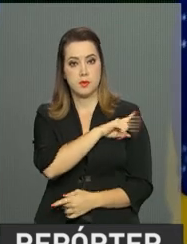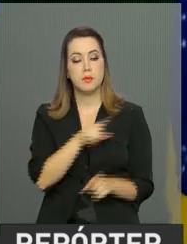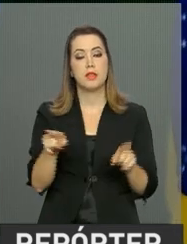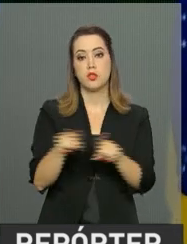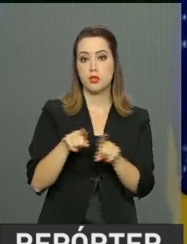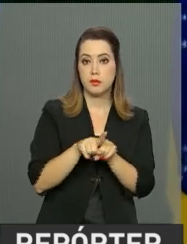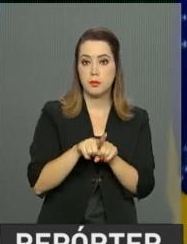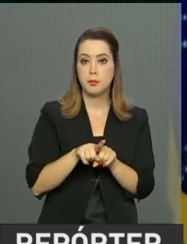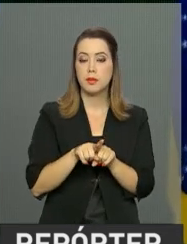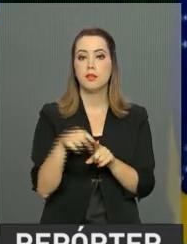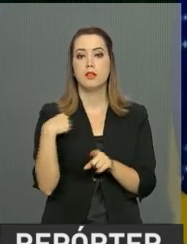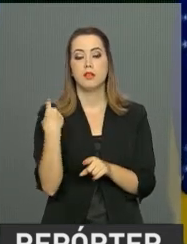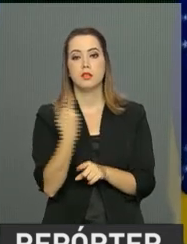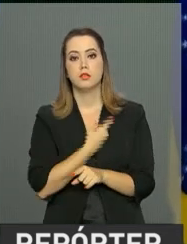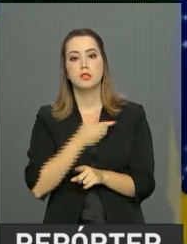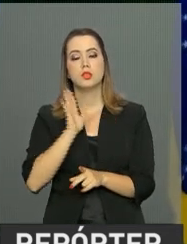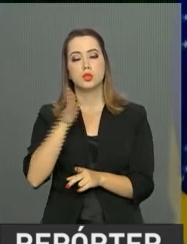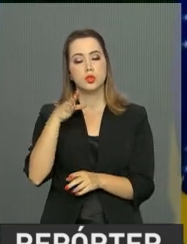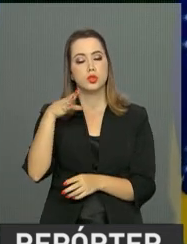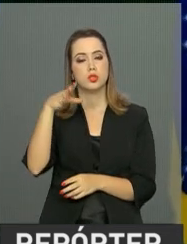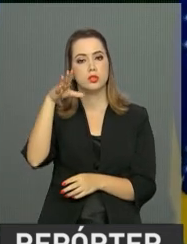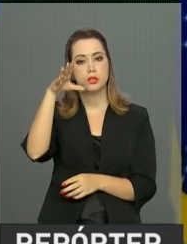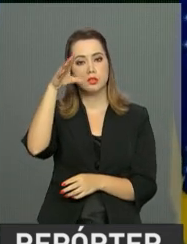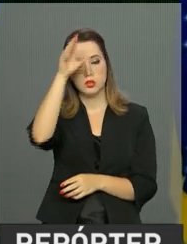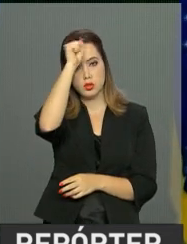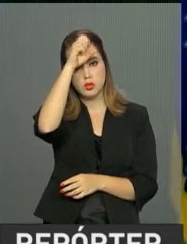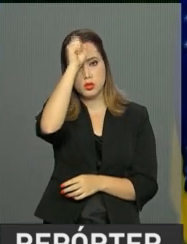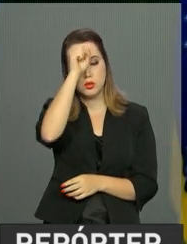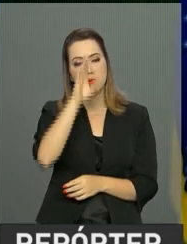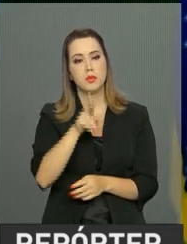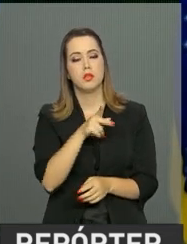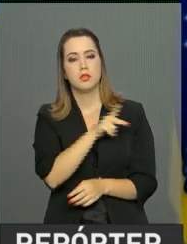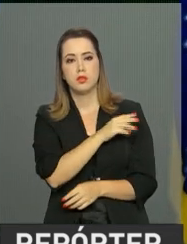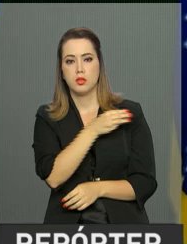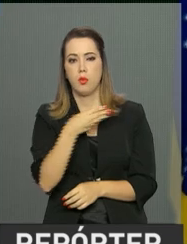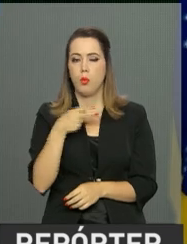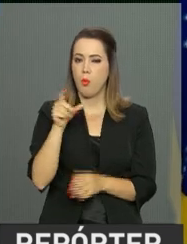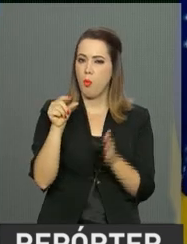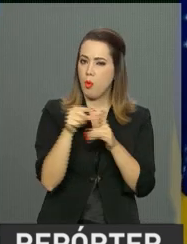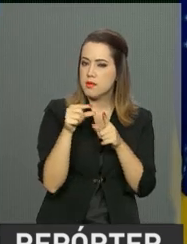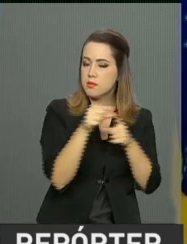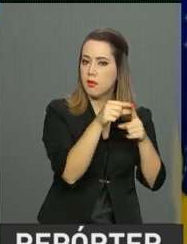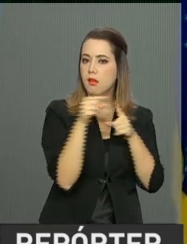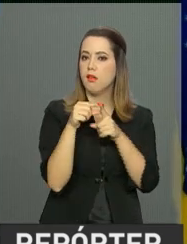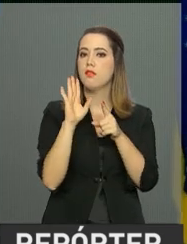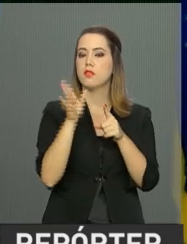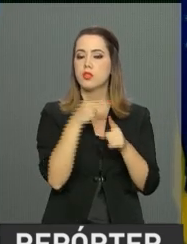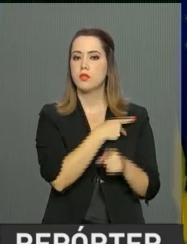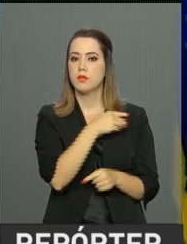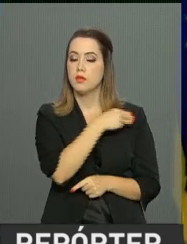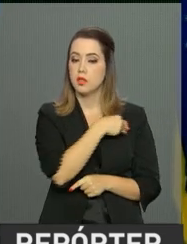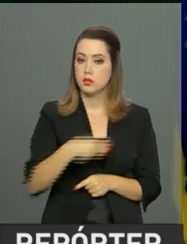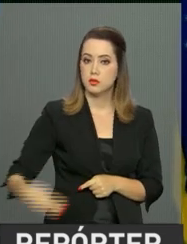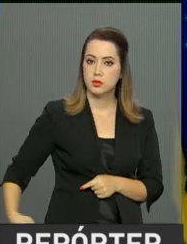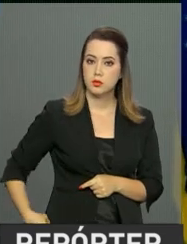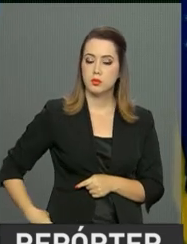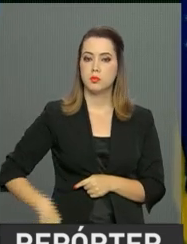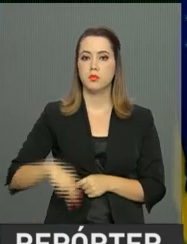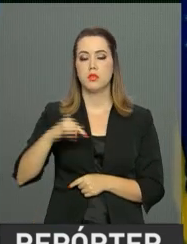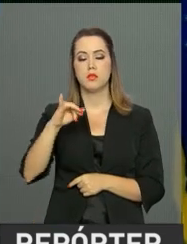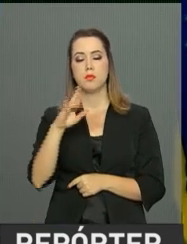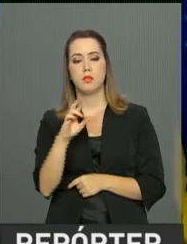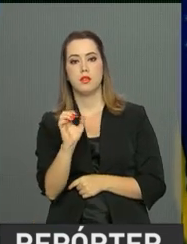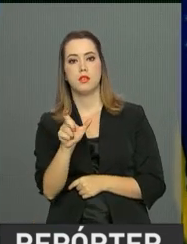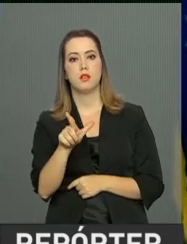puderam apreender das palavras do ministro Henrique Meirelles, na política monetária, que